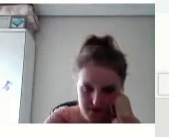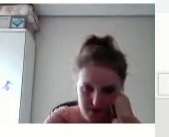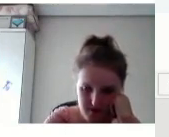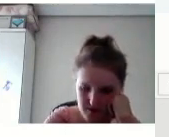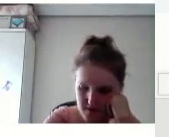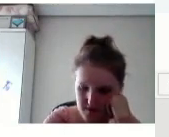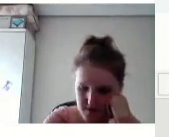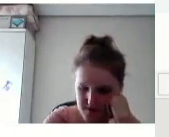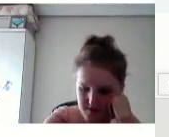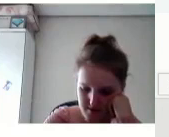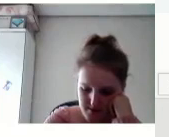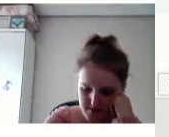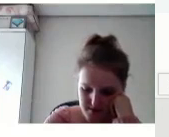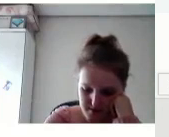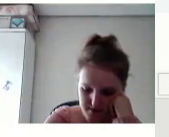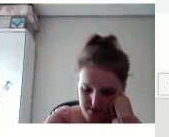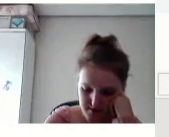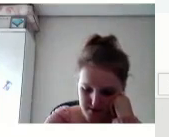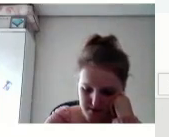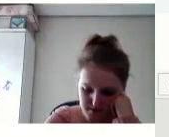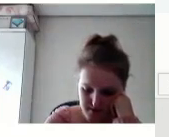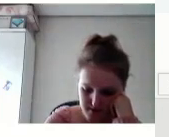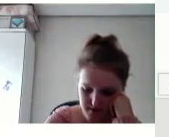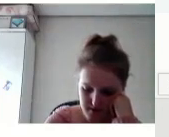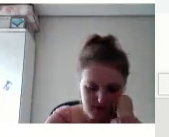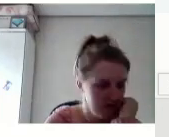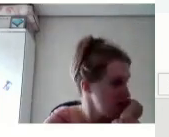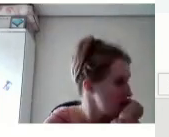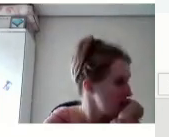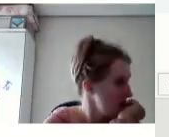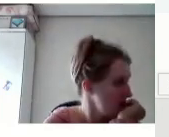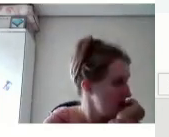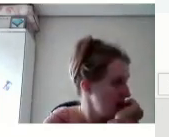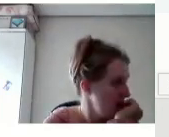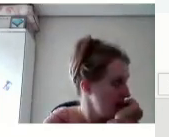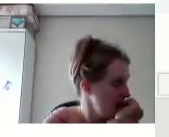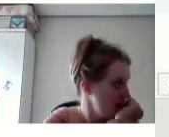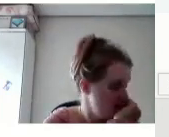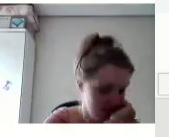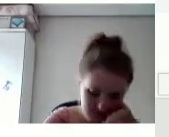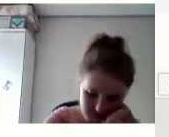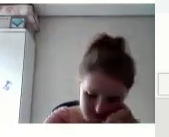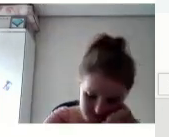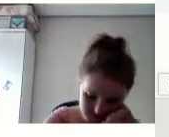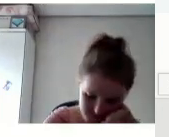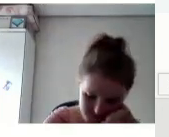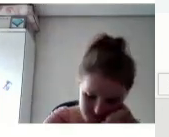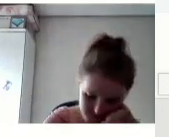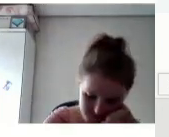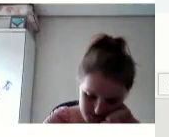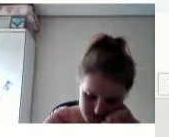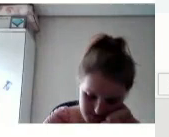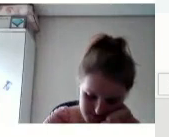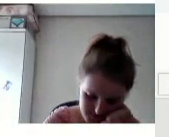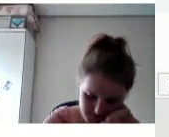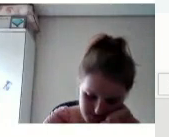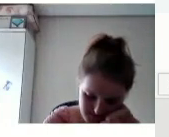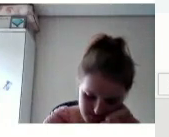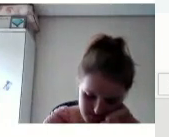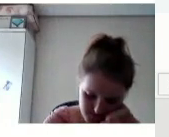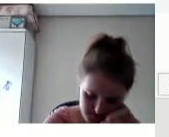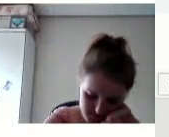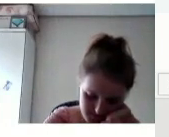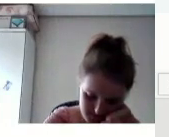construir duas equações de Euler-Lagrange. Bom, ou seja, aqui eu estou escrevendo explicitamente as duas equações de